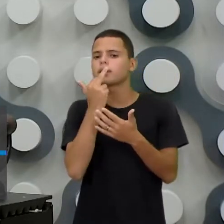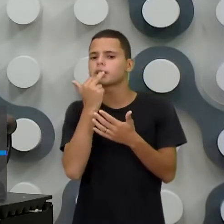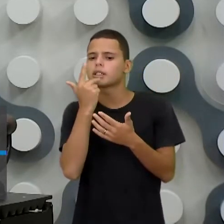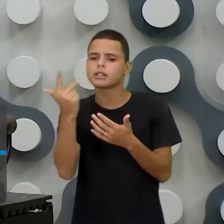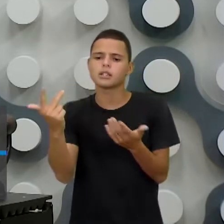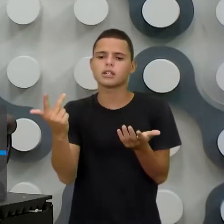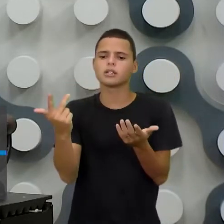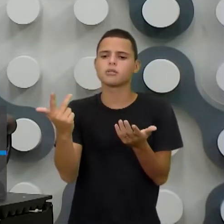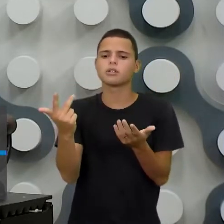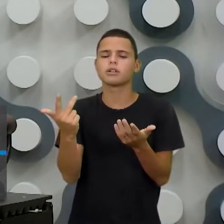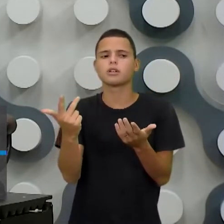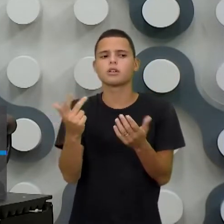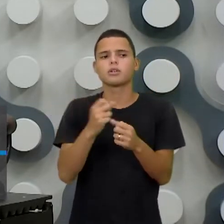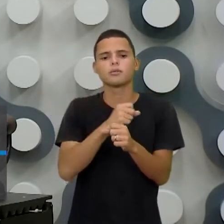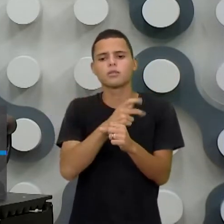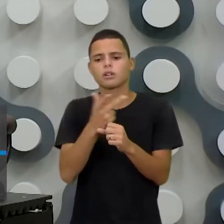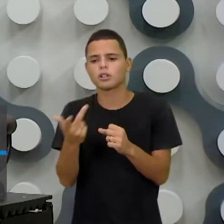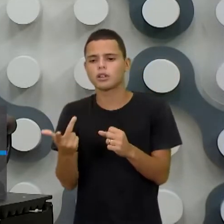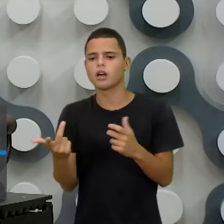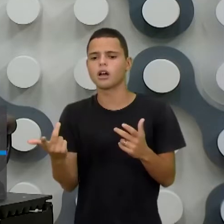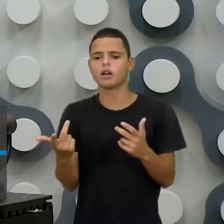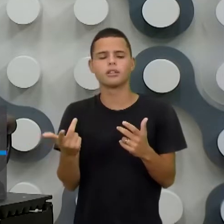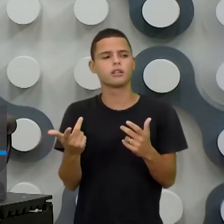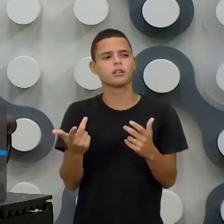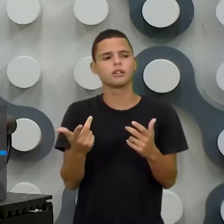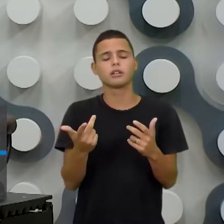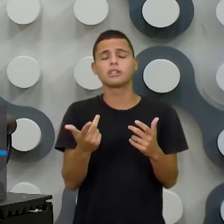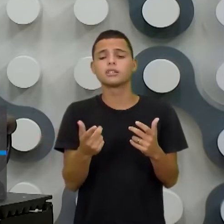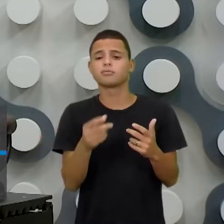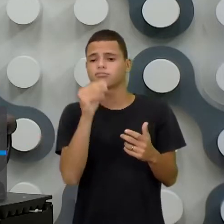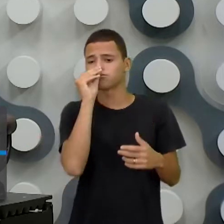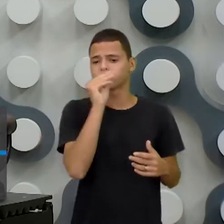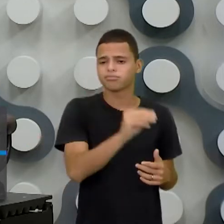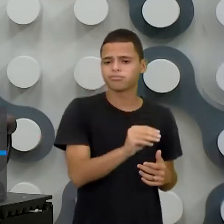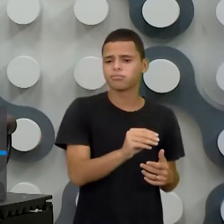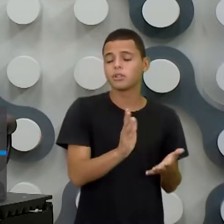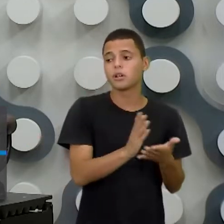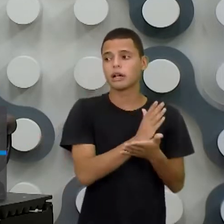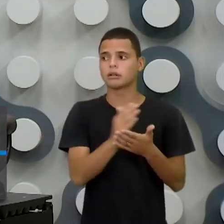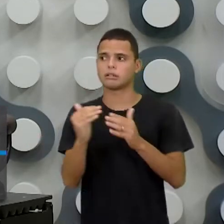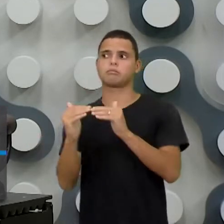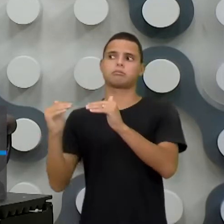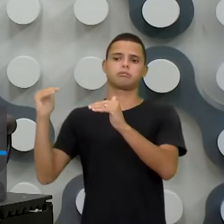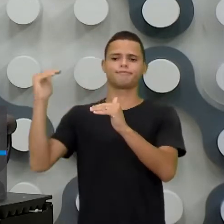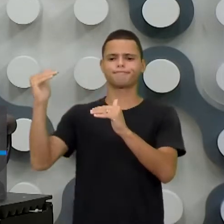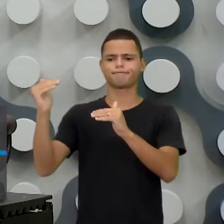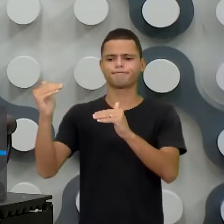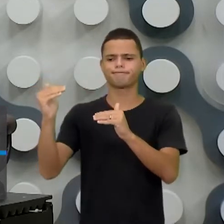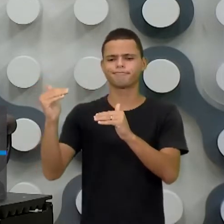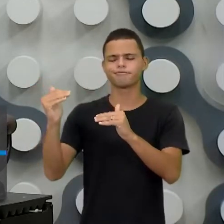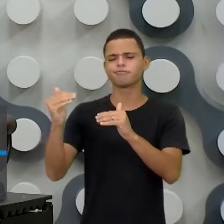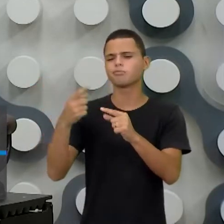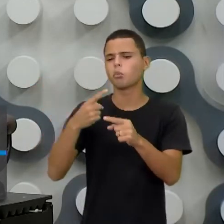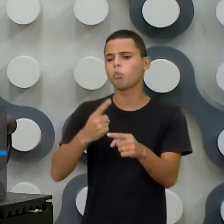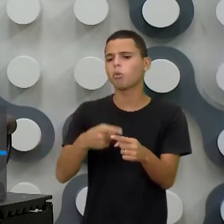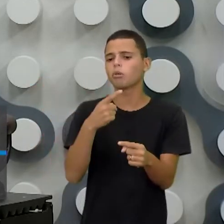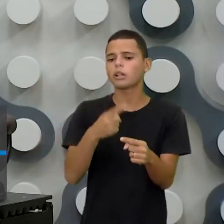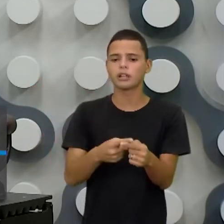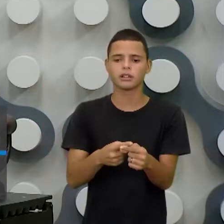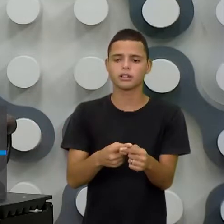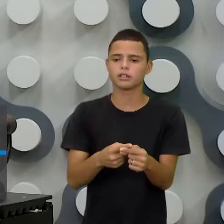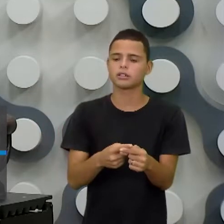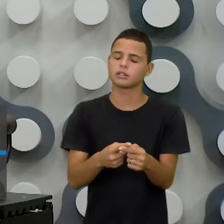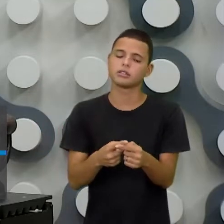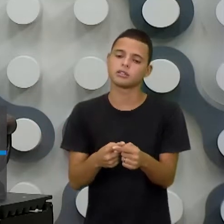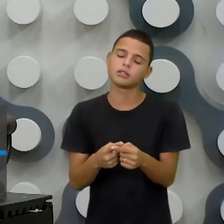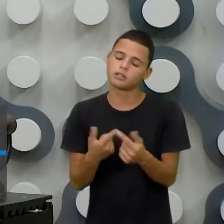determinadas variedades são menosprezadas e outras não? Será que realmente, agora vamos pensar não na